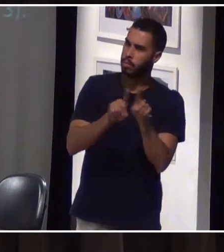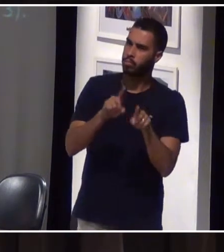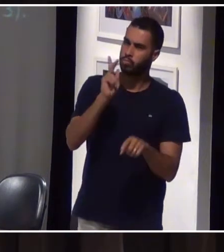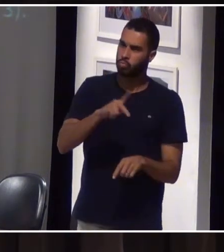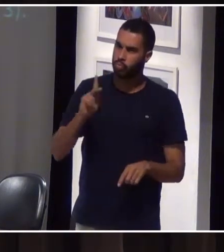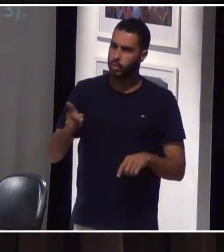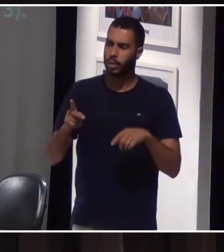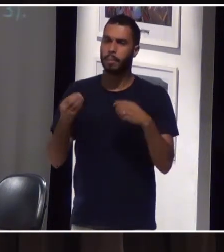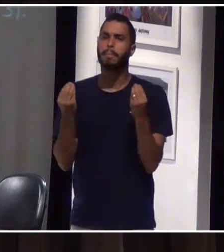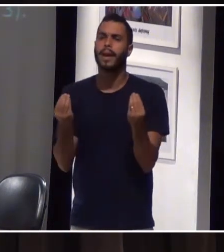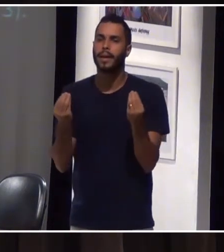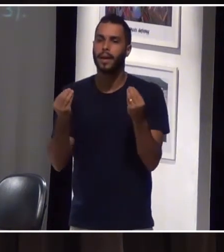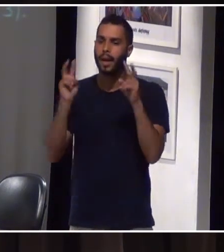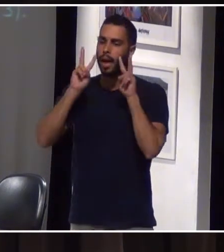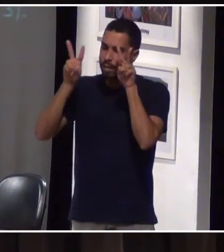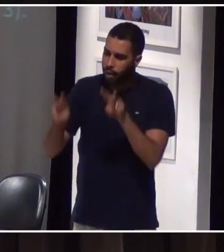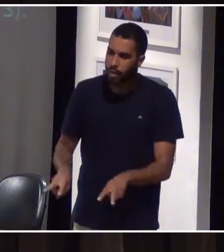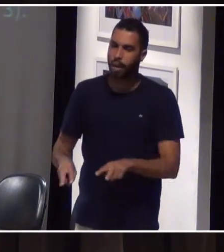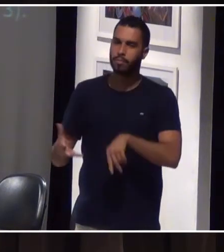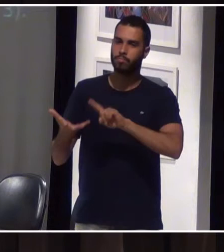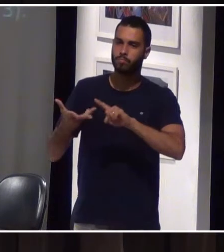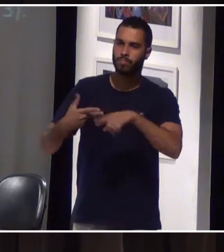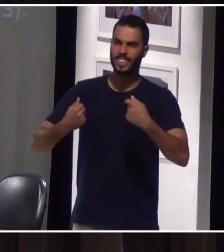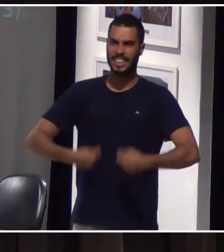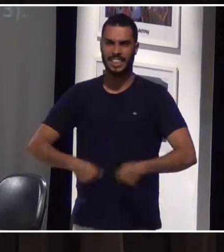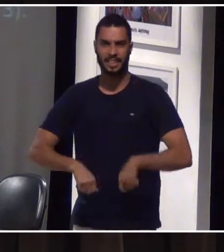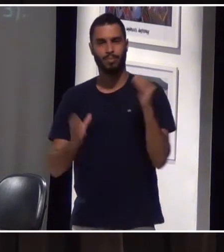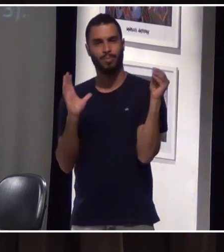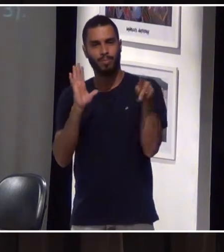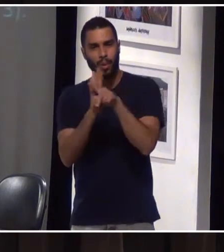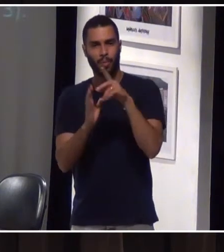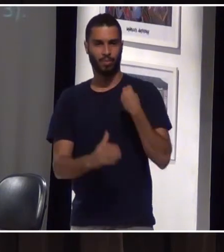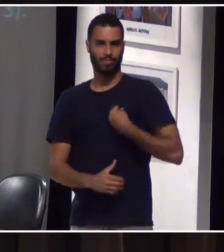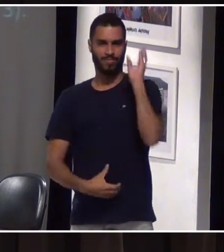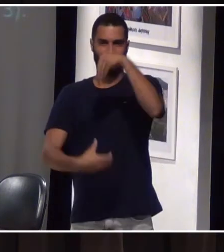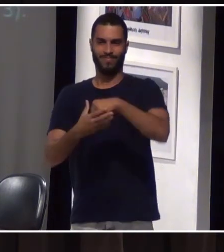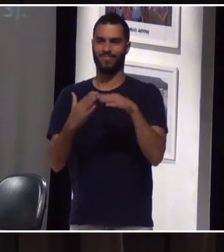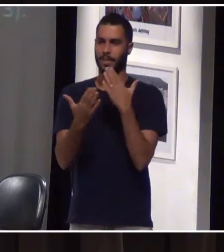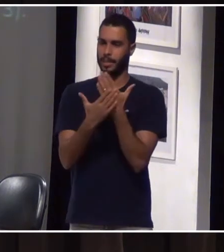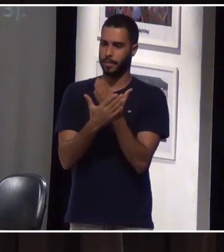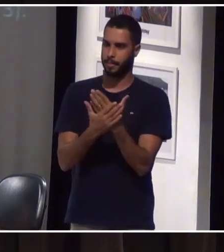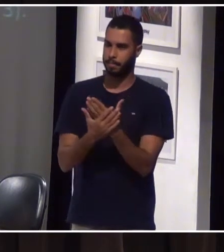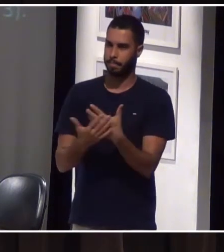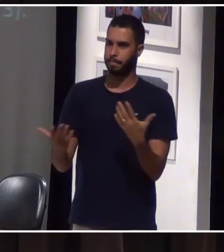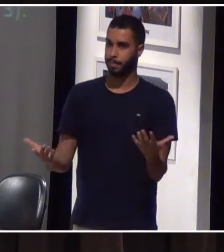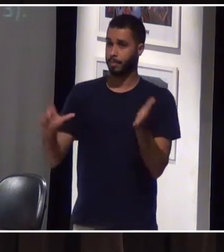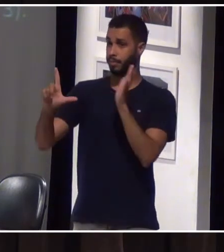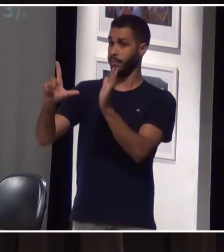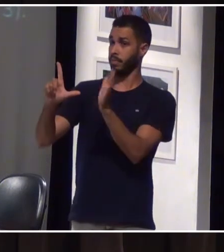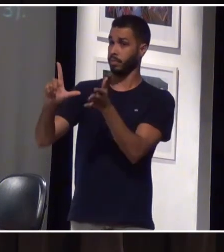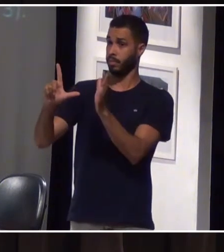da inclusão, as demandas da escola. O Letras Libras não foi suficiente para